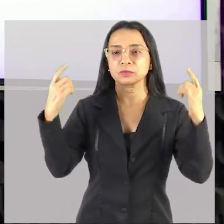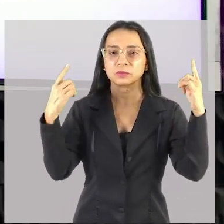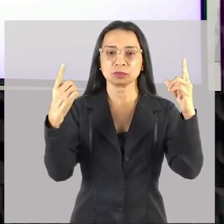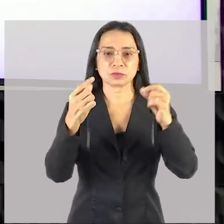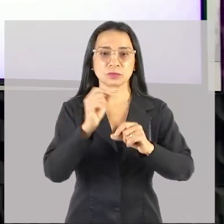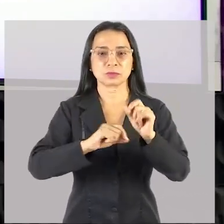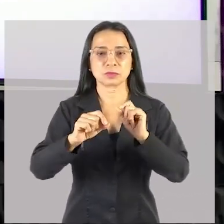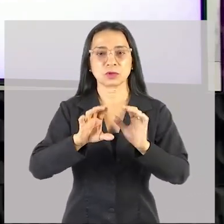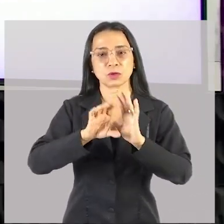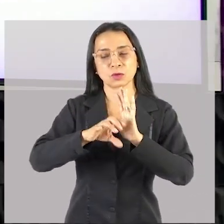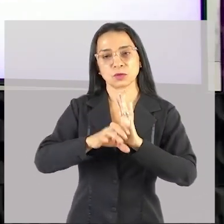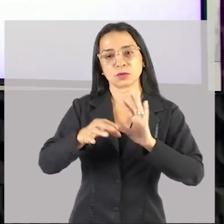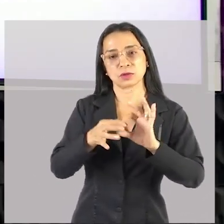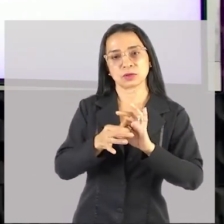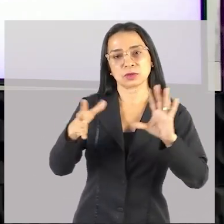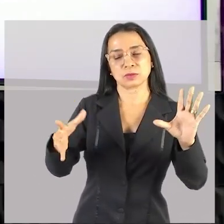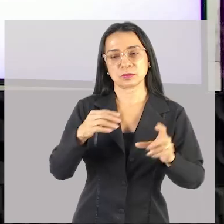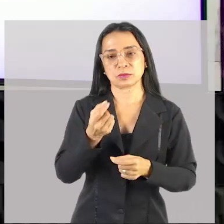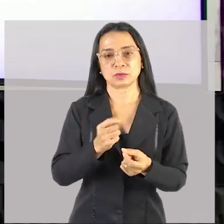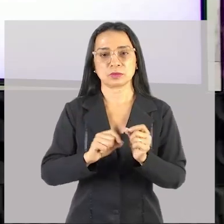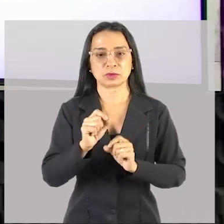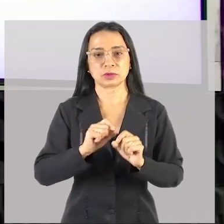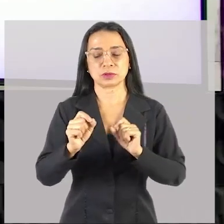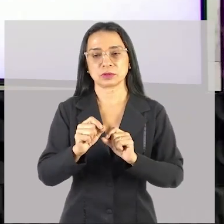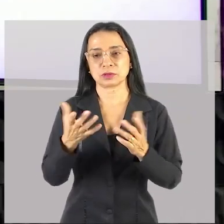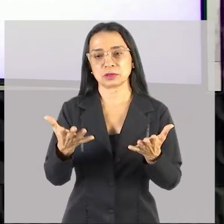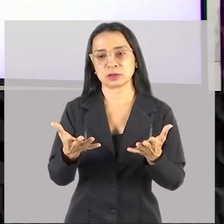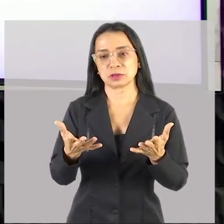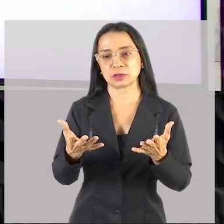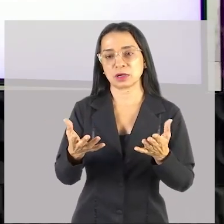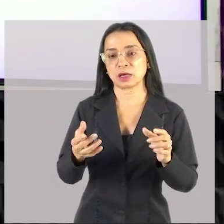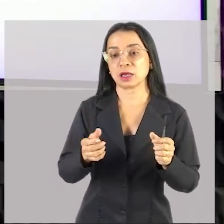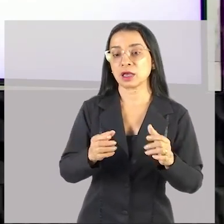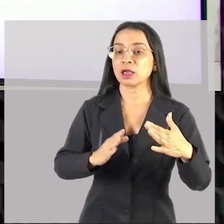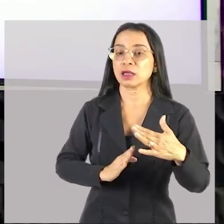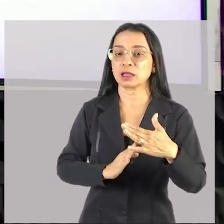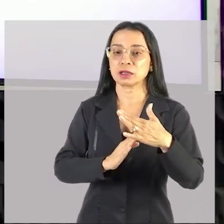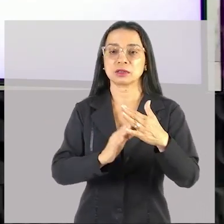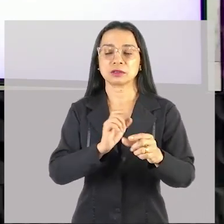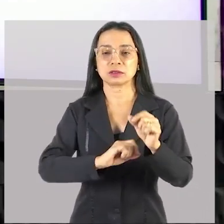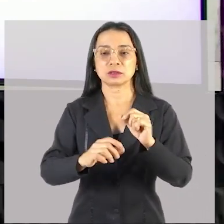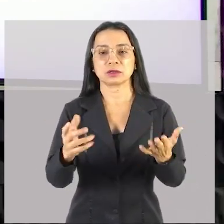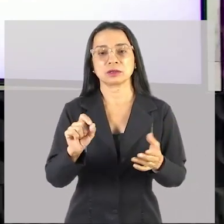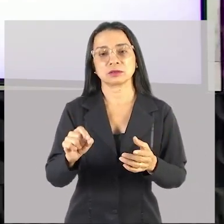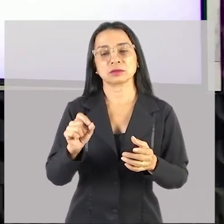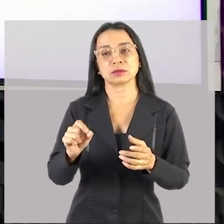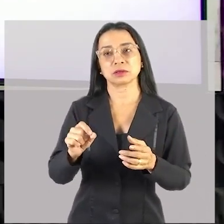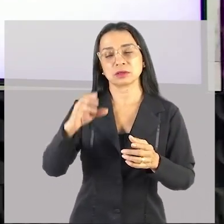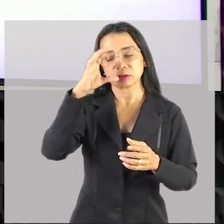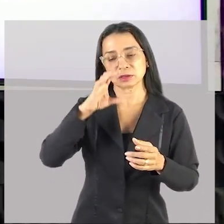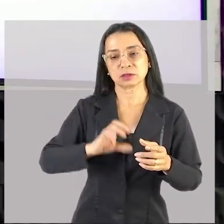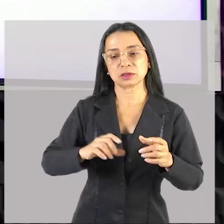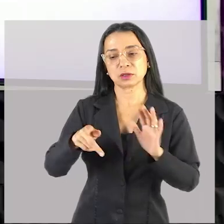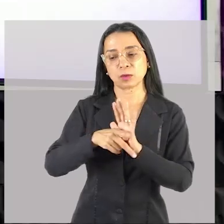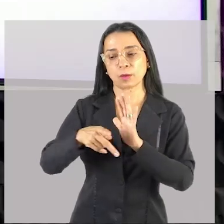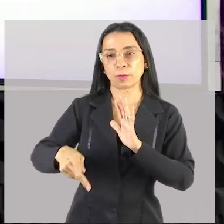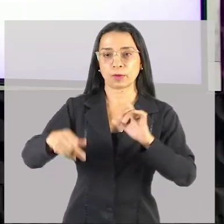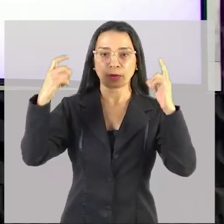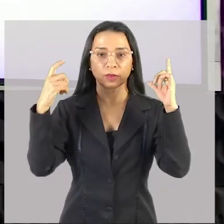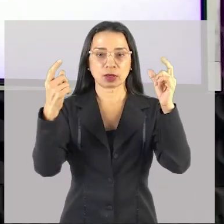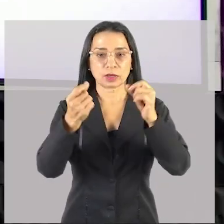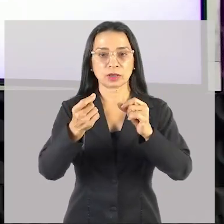gregos? O conceito de democracia, como diz o texto, ele é extremamente restrito. Quem é cidadão na Grécia? Quem está apto a participar